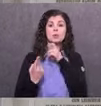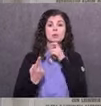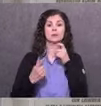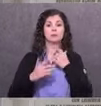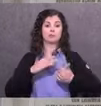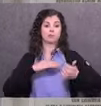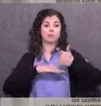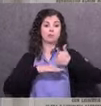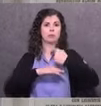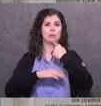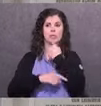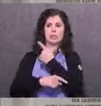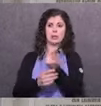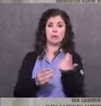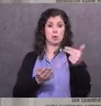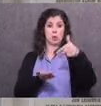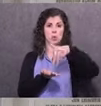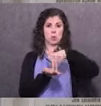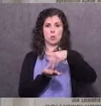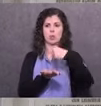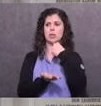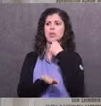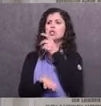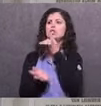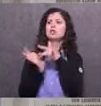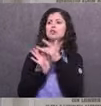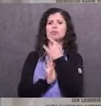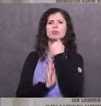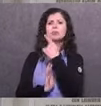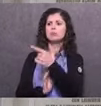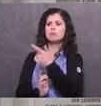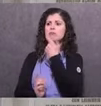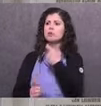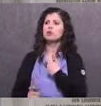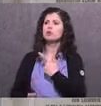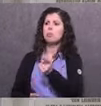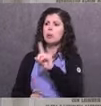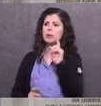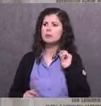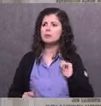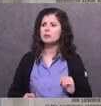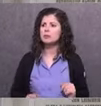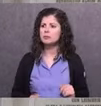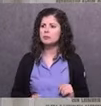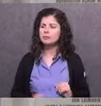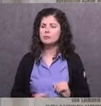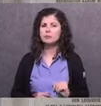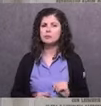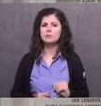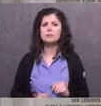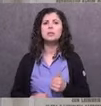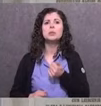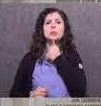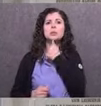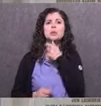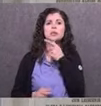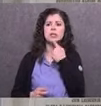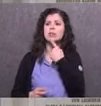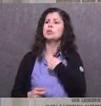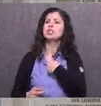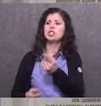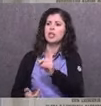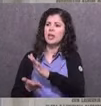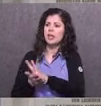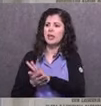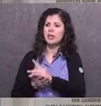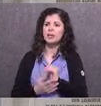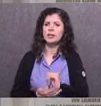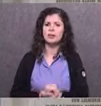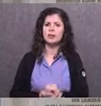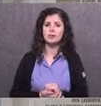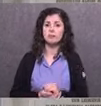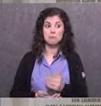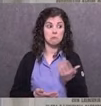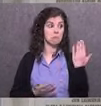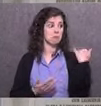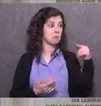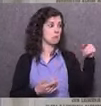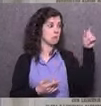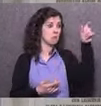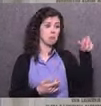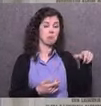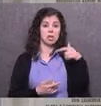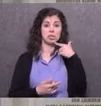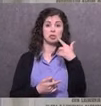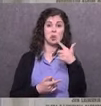e disse a Jesus: Não respondes nada? Que dizes ao que dispõe contra